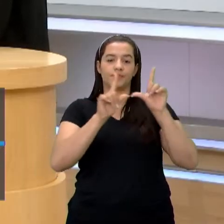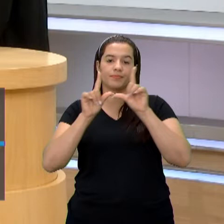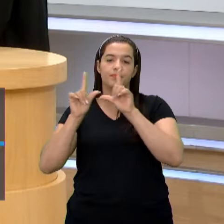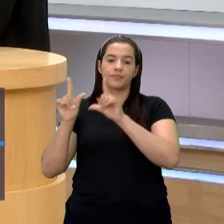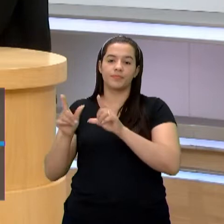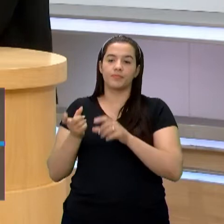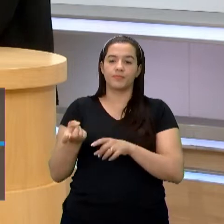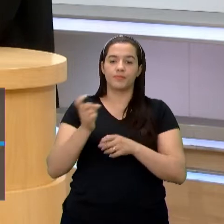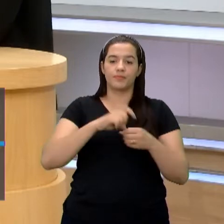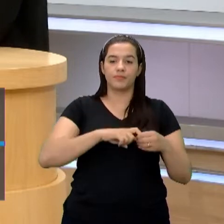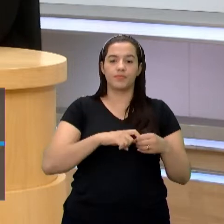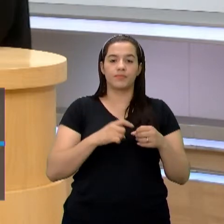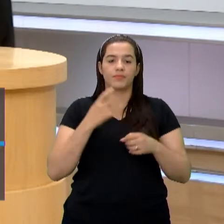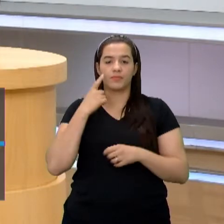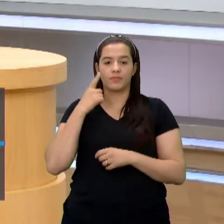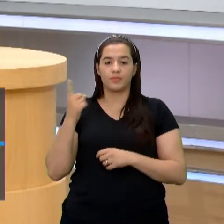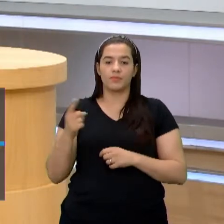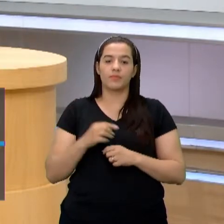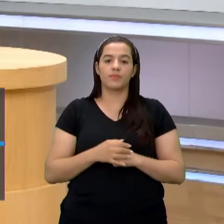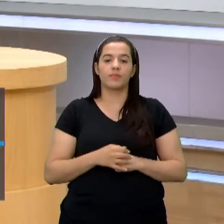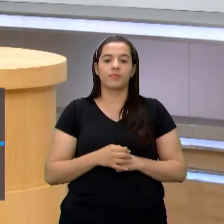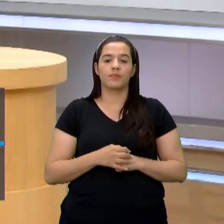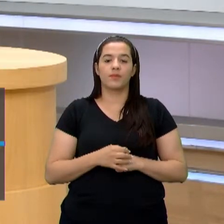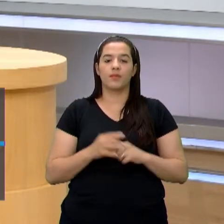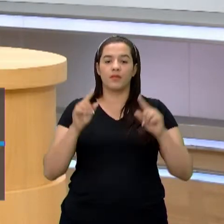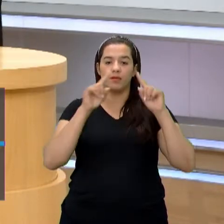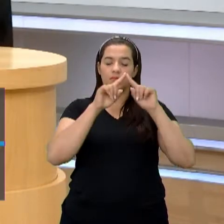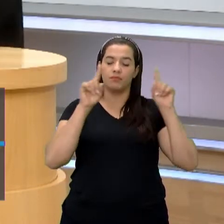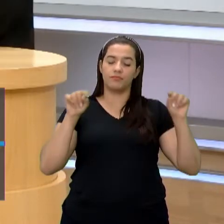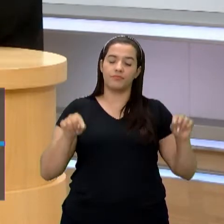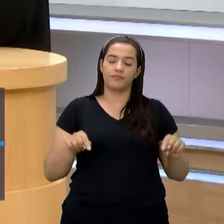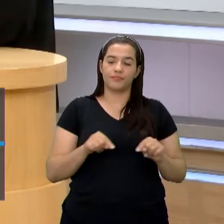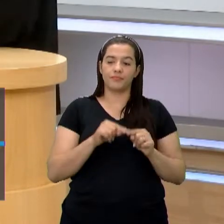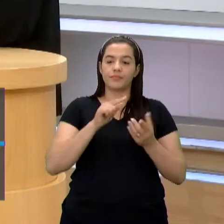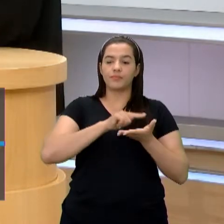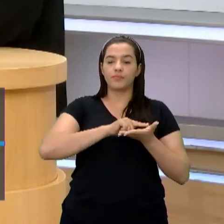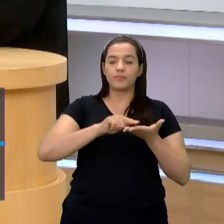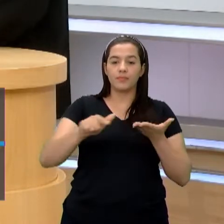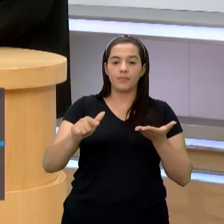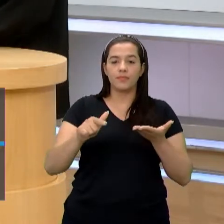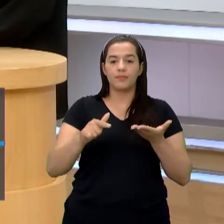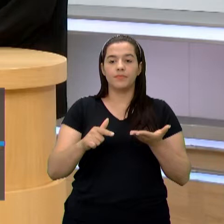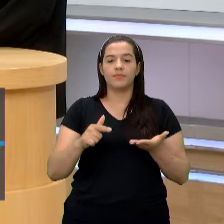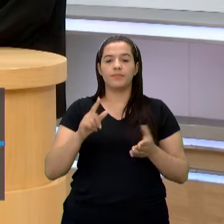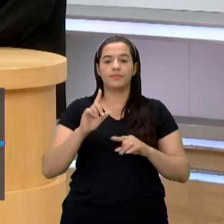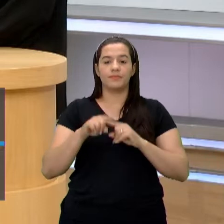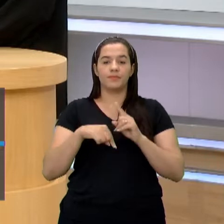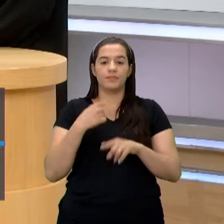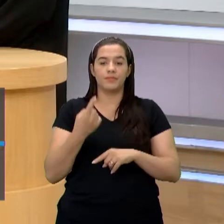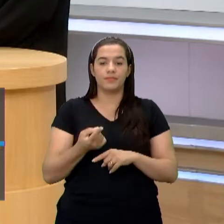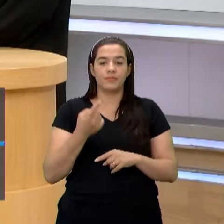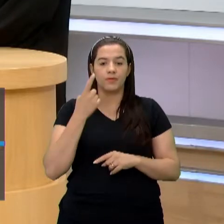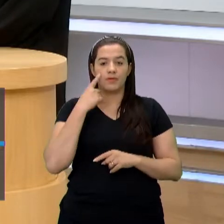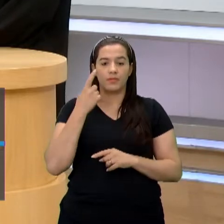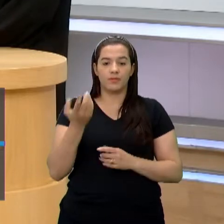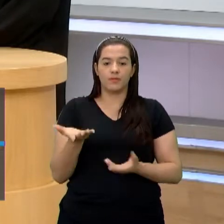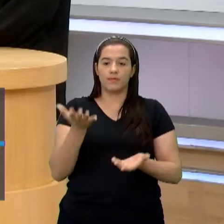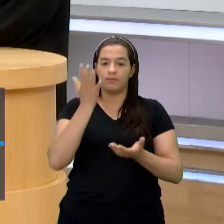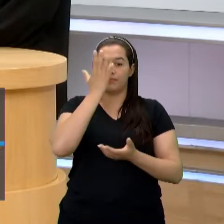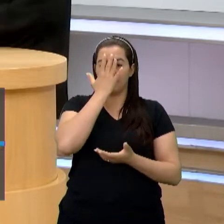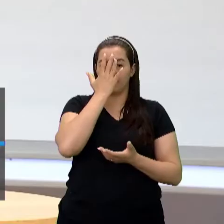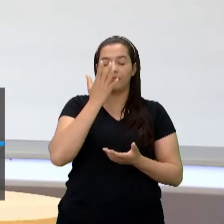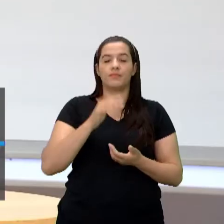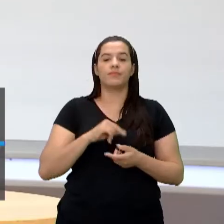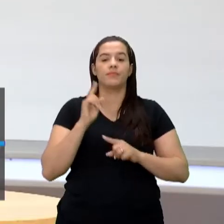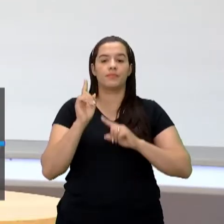lá, Elaine, a folha em branco, né? Virada, então, na parte que está em branco.